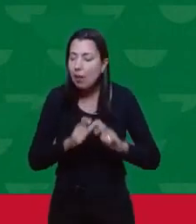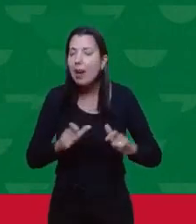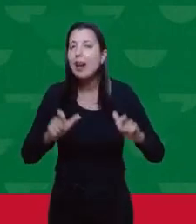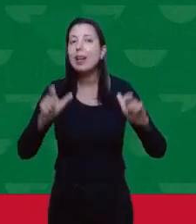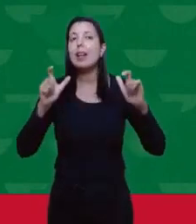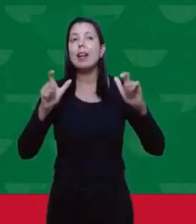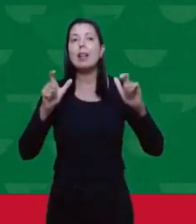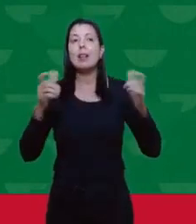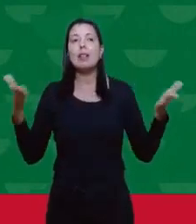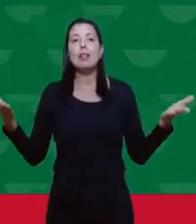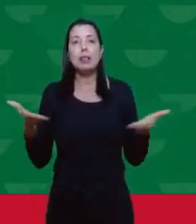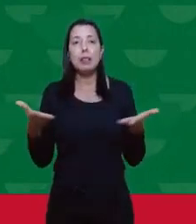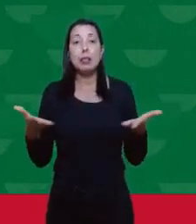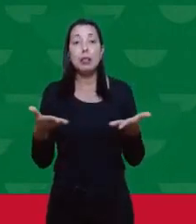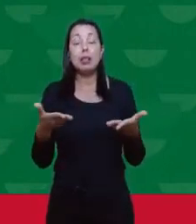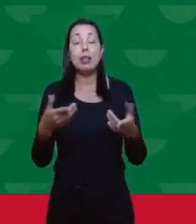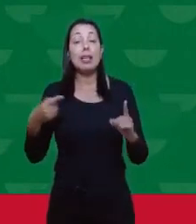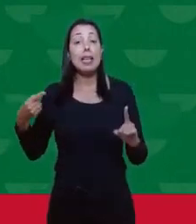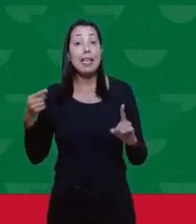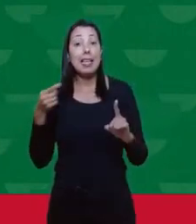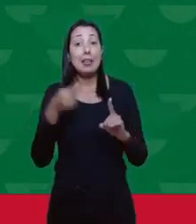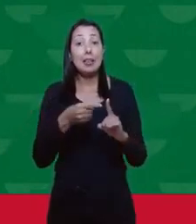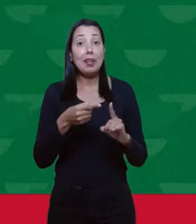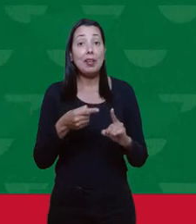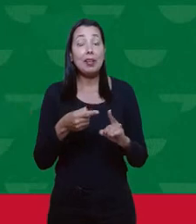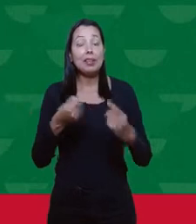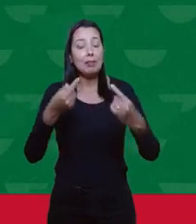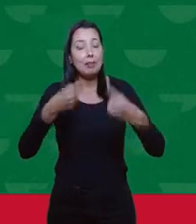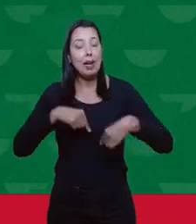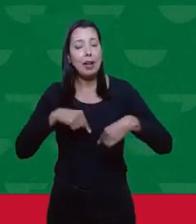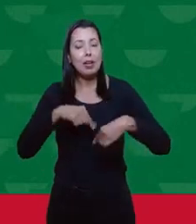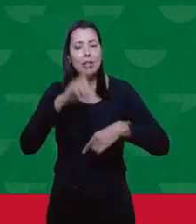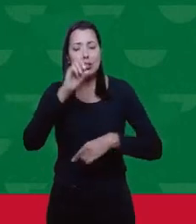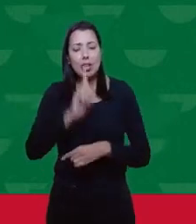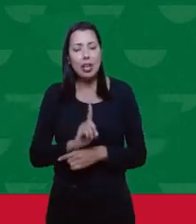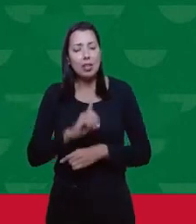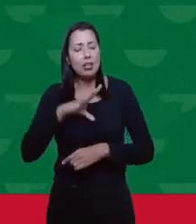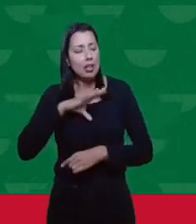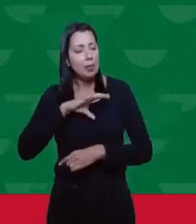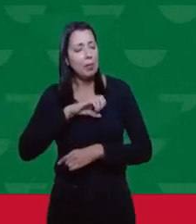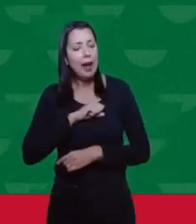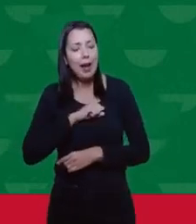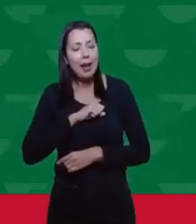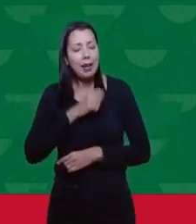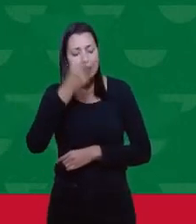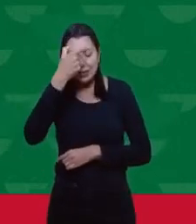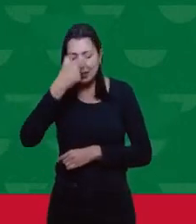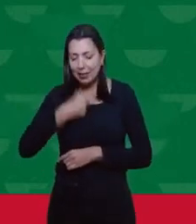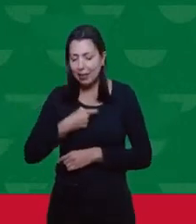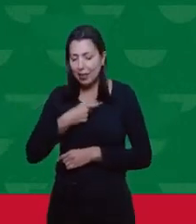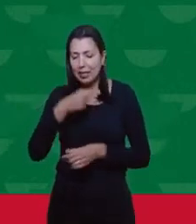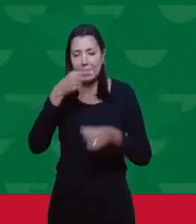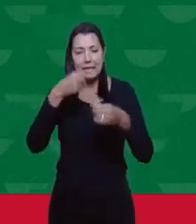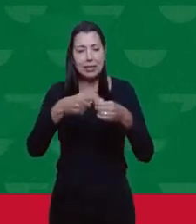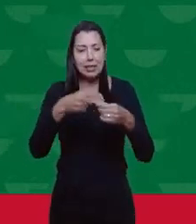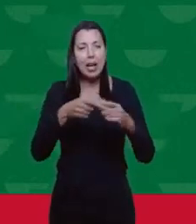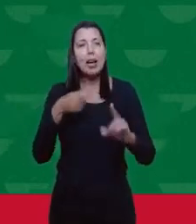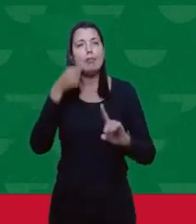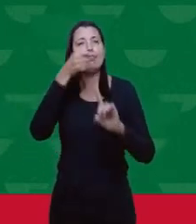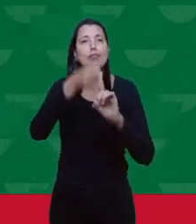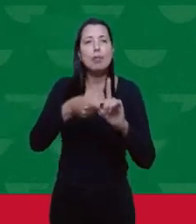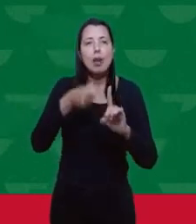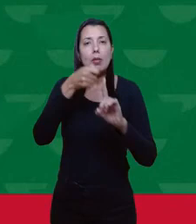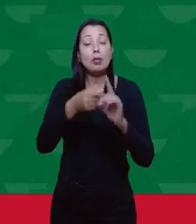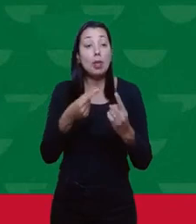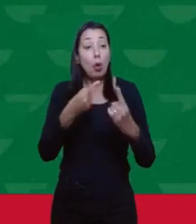grande sinfonia em defesa do direito de ser, do direito de amar, do direito à cidade, na luta